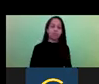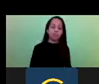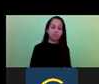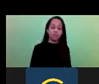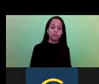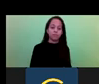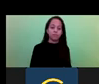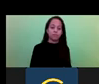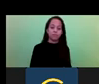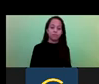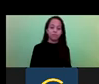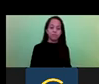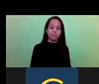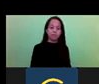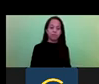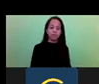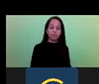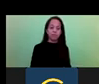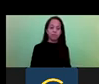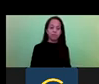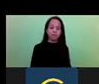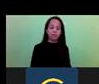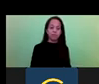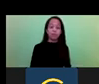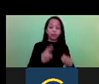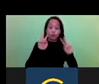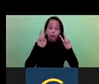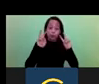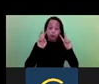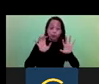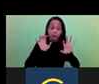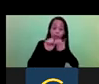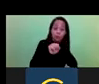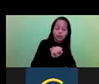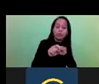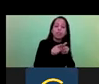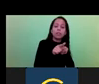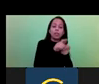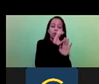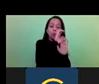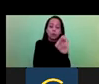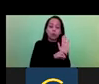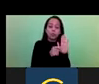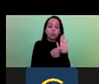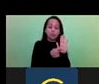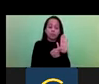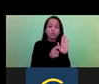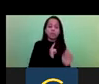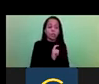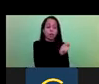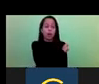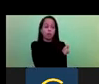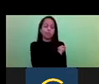A formação, né, o currículo, a formação que é oferecida aos nossos